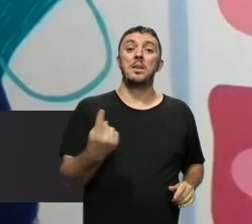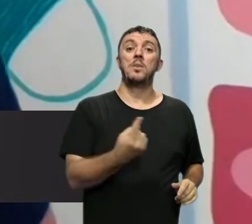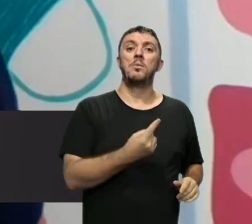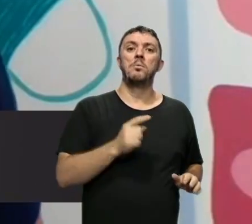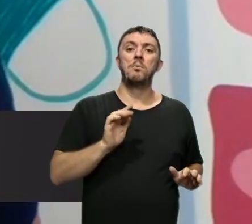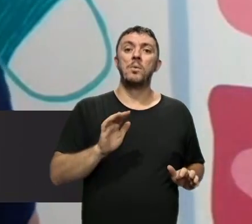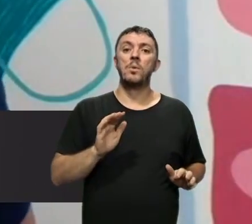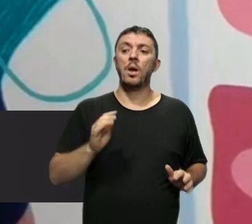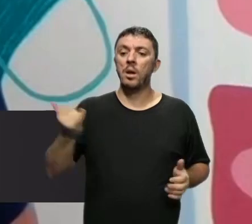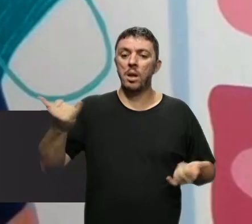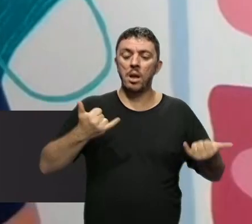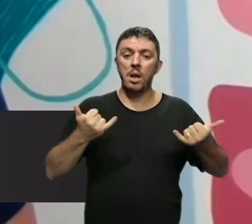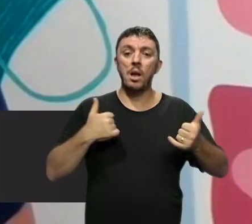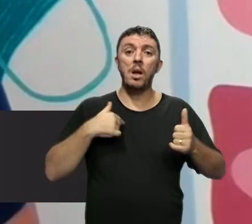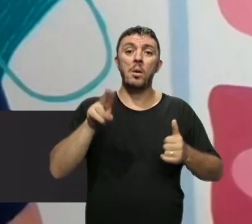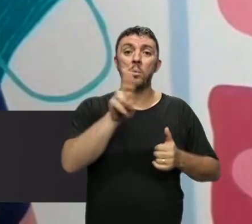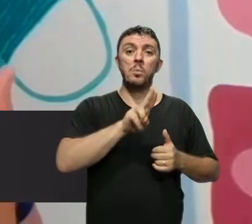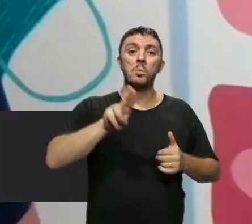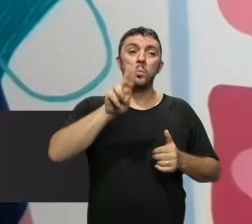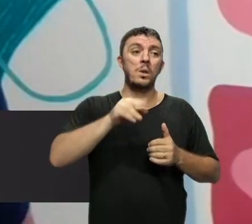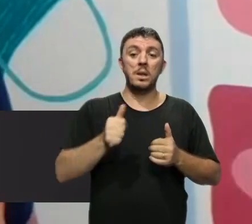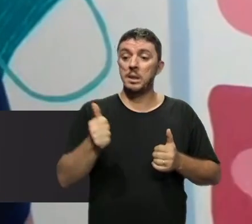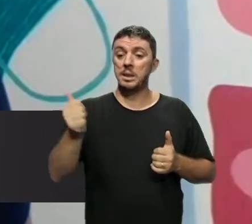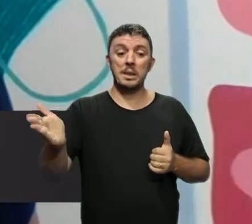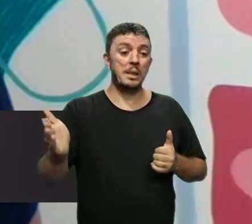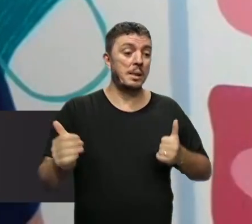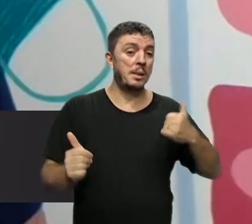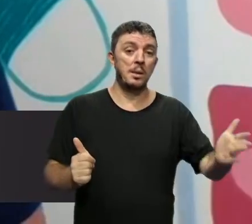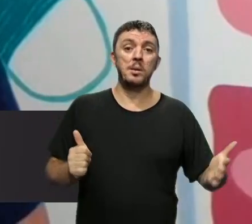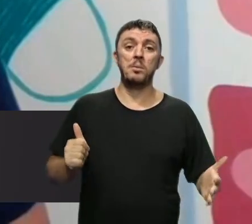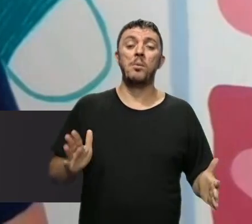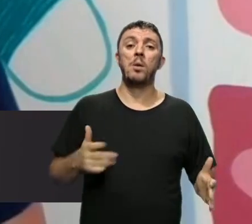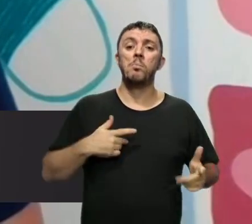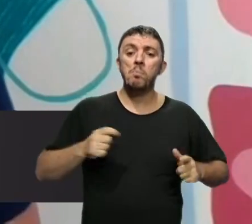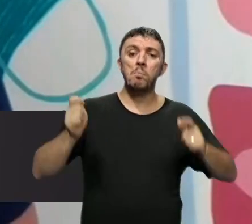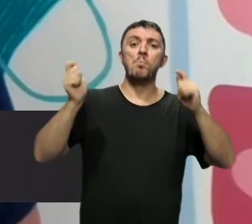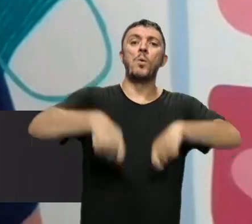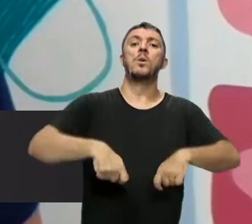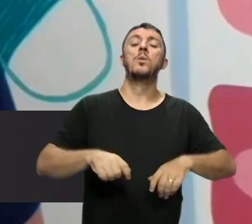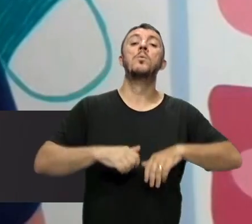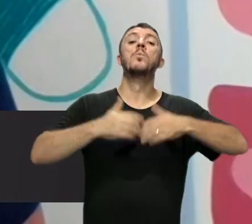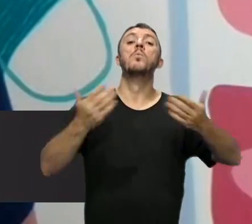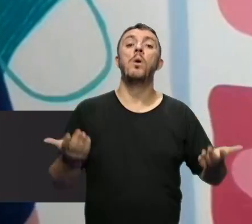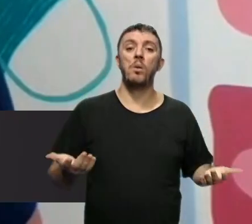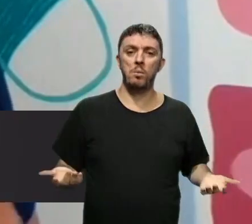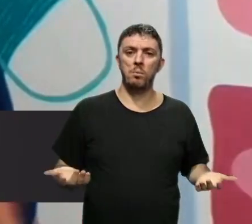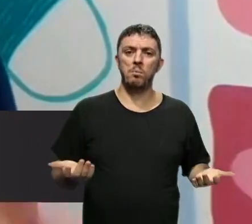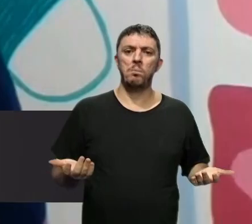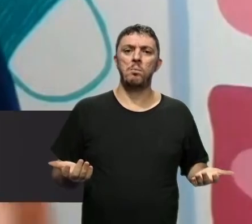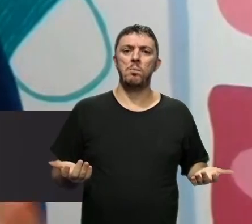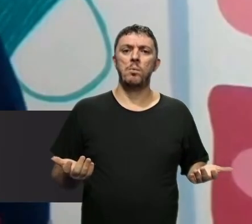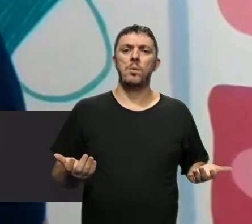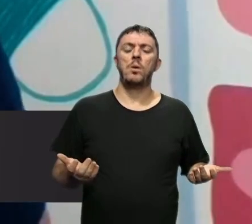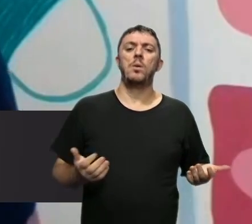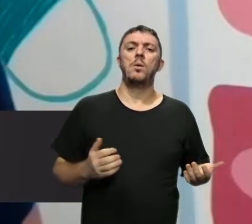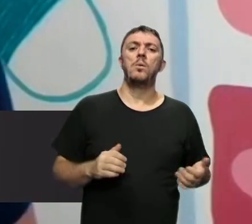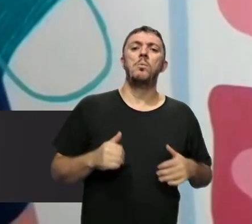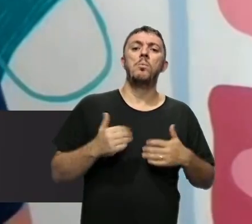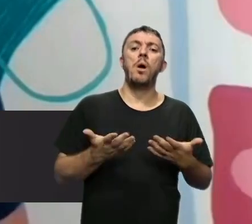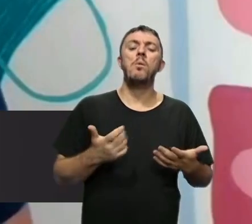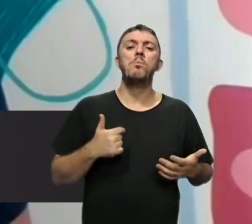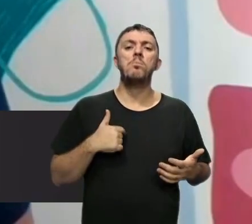os espaços externos, né? Que potência é essa que esses espaços externos têm? O que é que eu ainda não